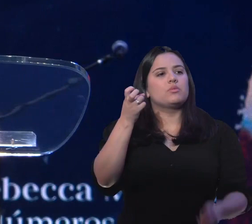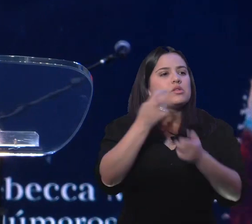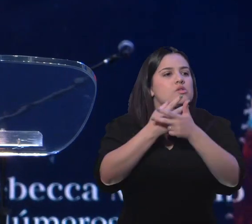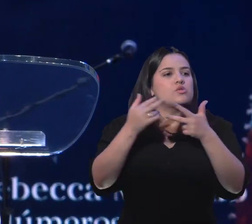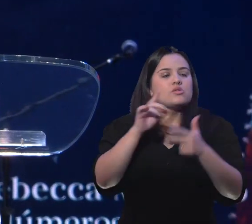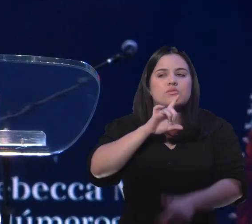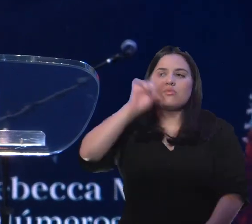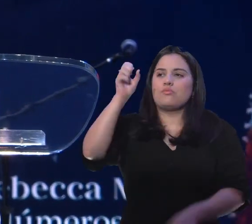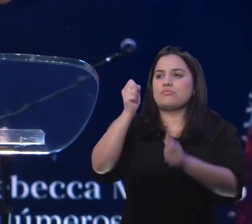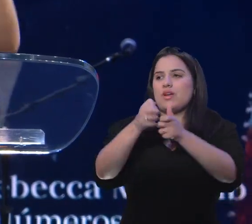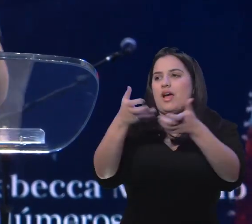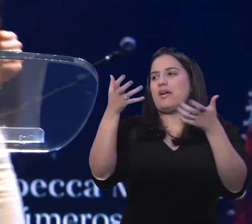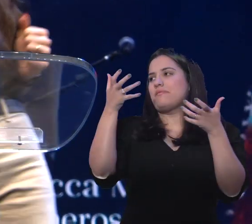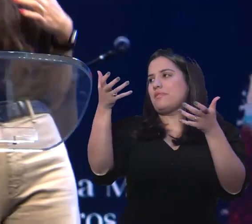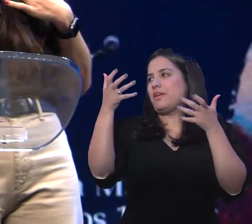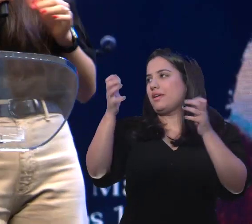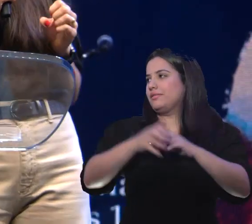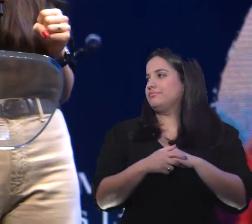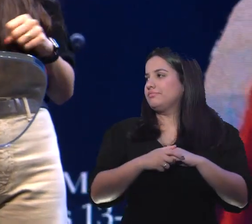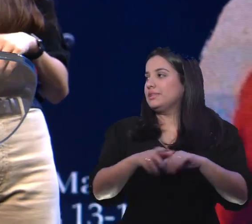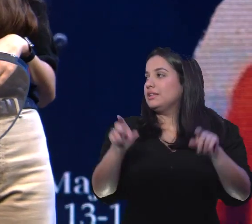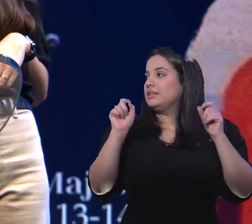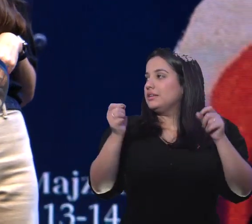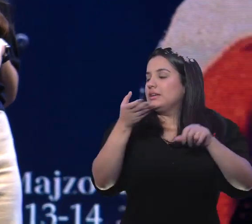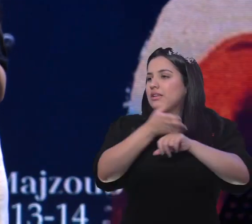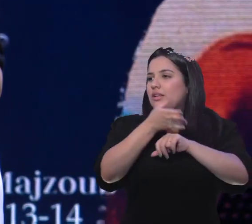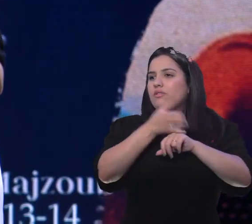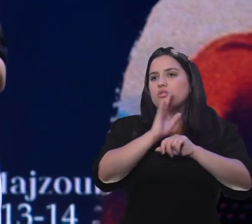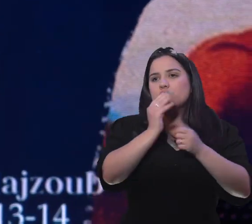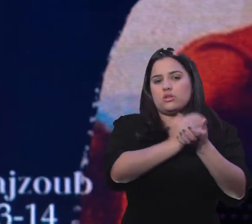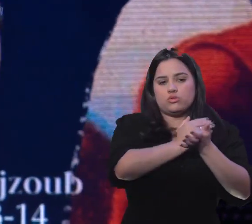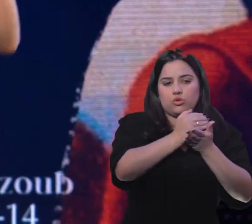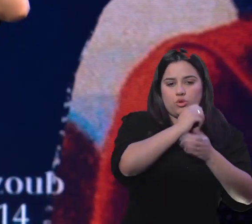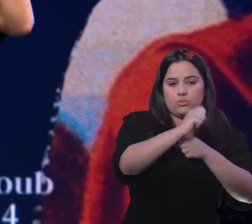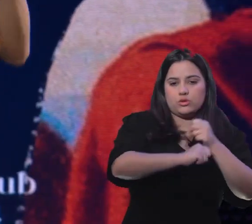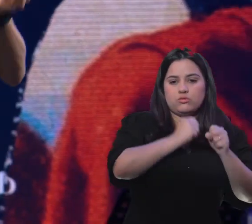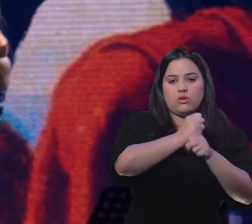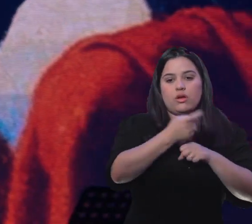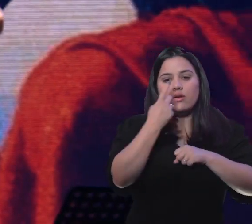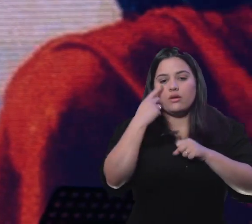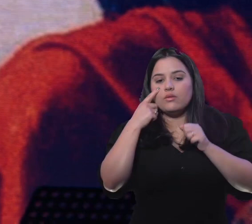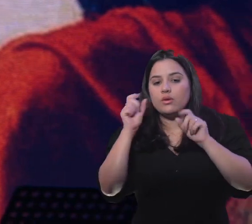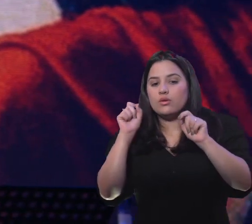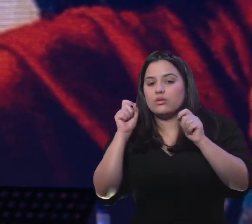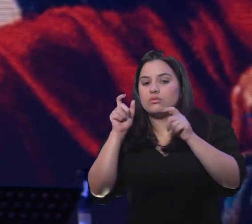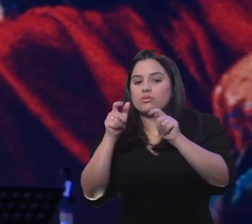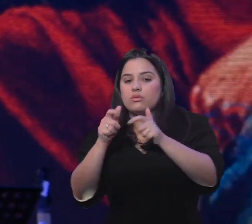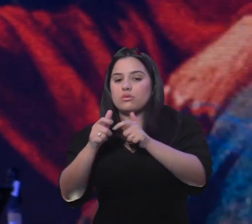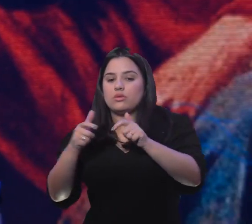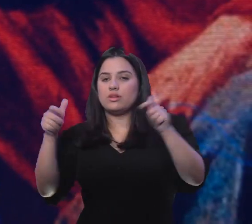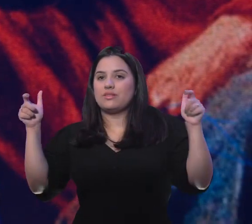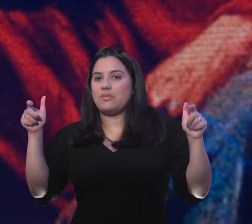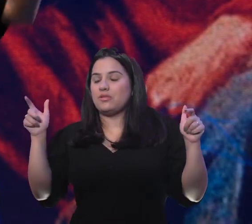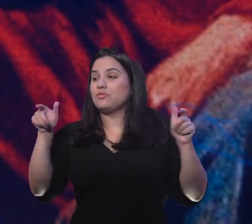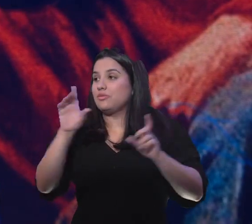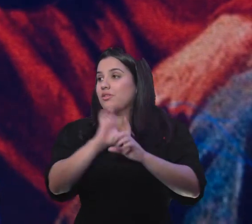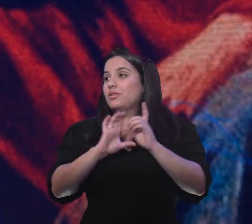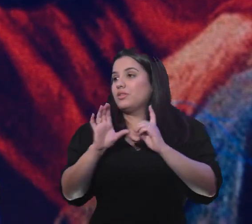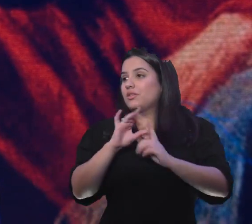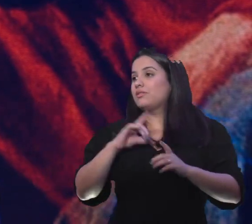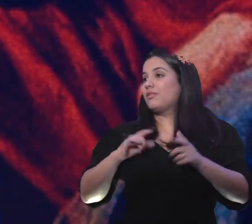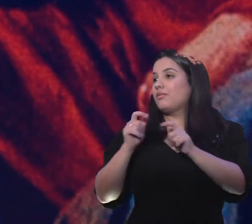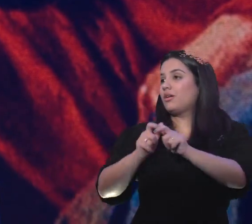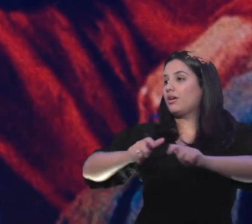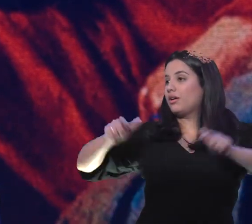ver. Quem está vindo no culto desde o começo do ano e viu o crescimento que esse culto de adolescentes teve? Deixa eu ver.